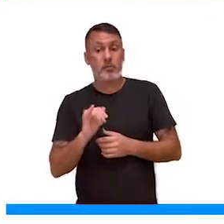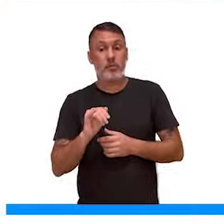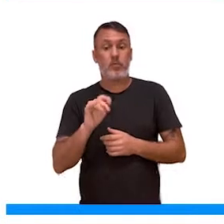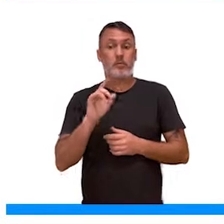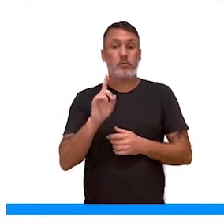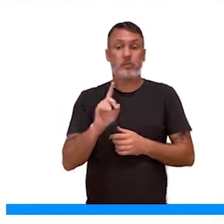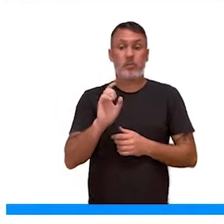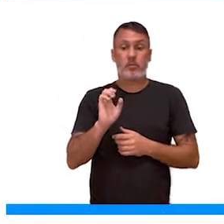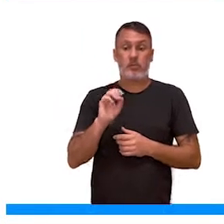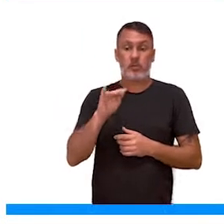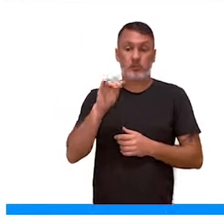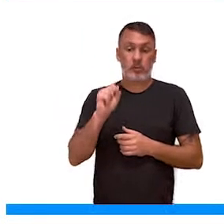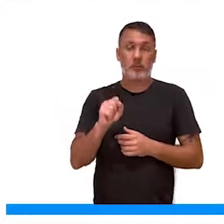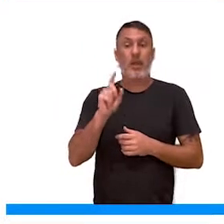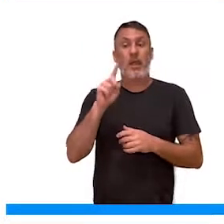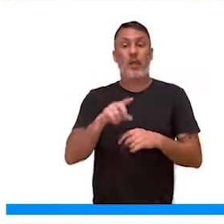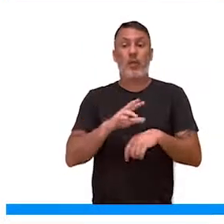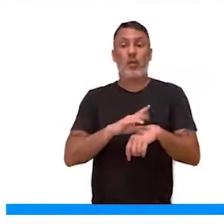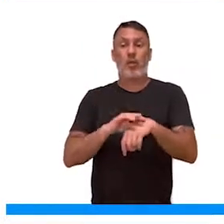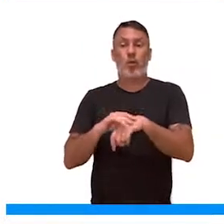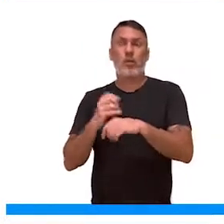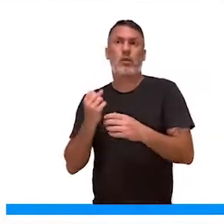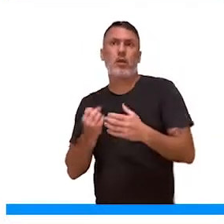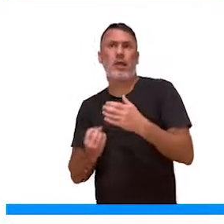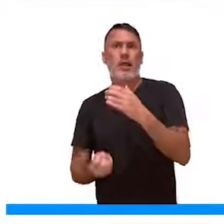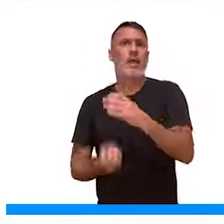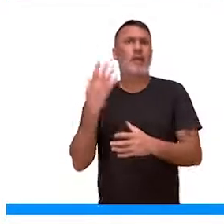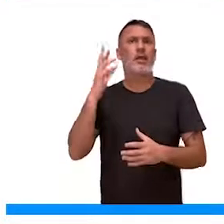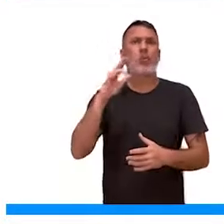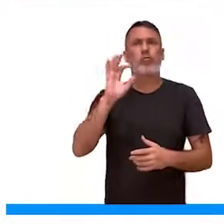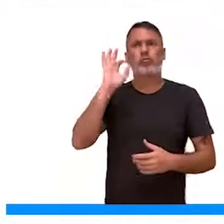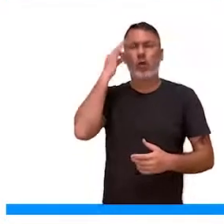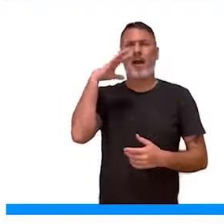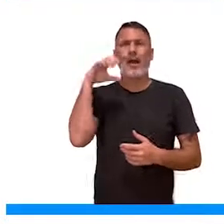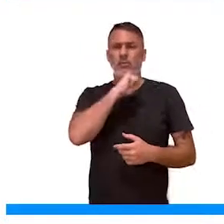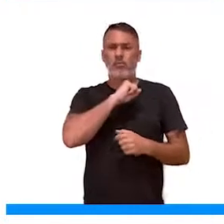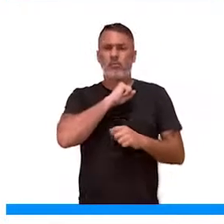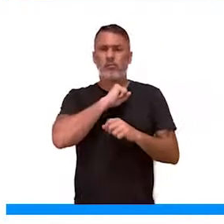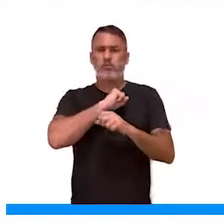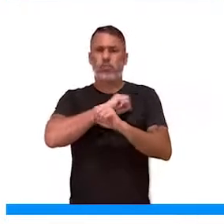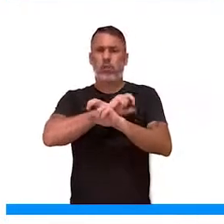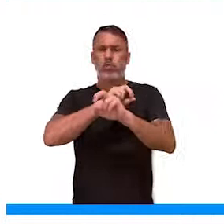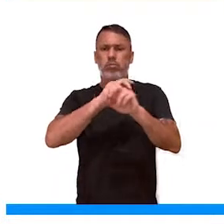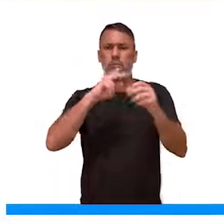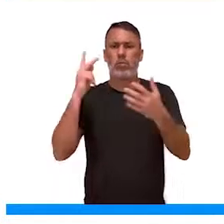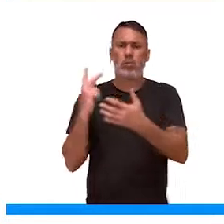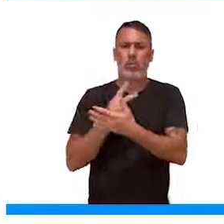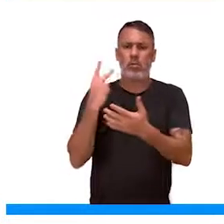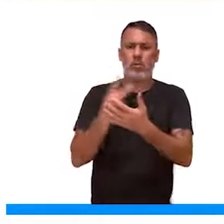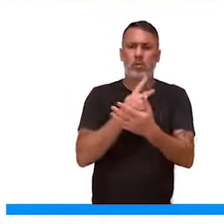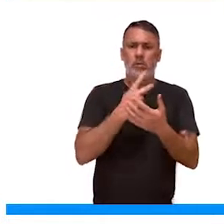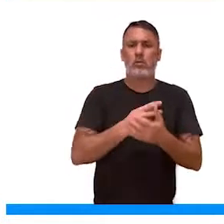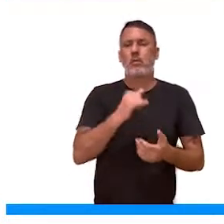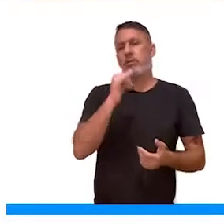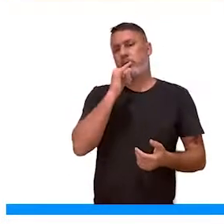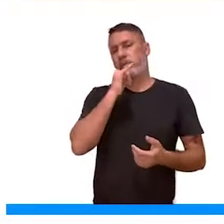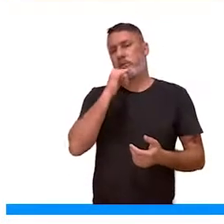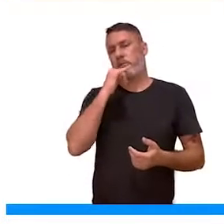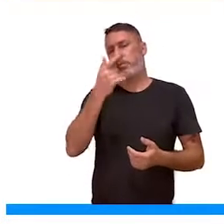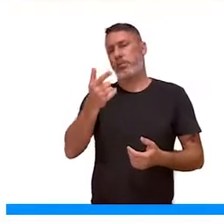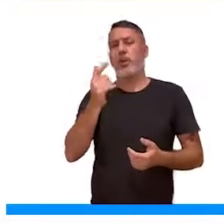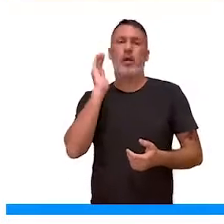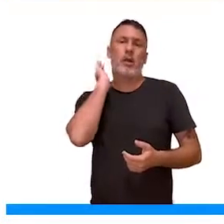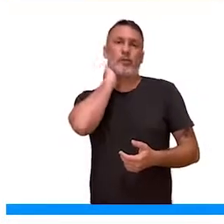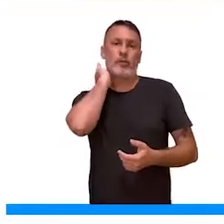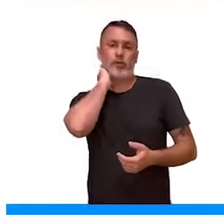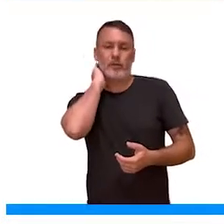epidemias são doenças que aparecem subitamente, elas aparecem com grande velocidade, né? E com um número de casos muito